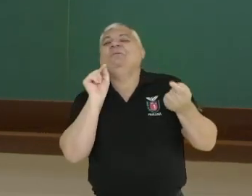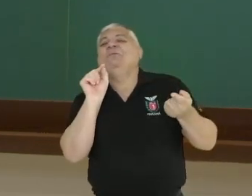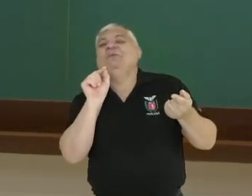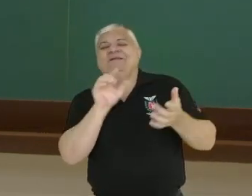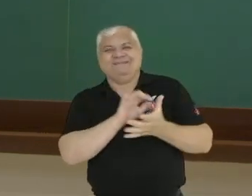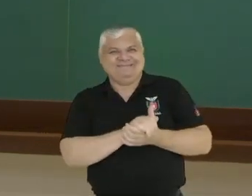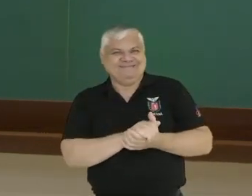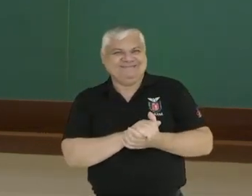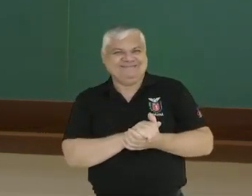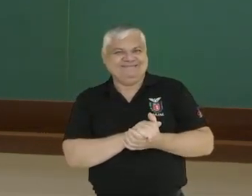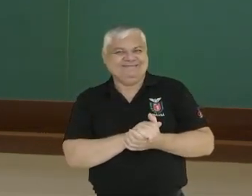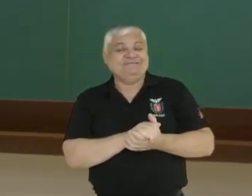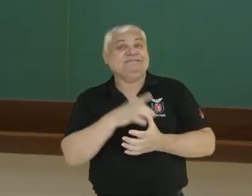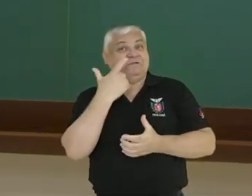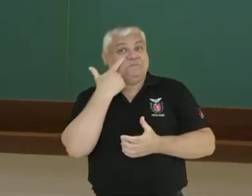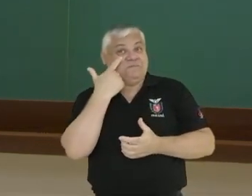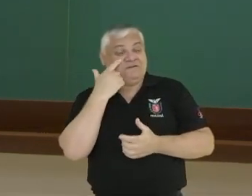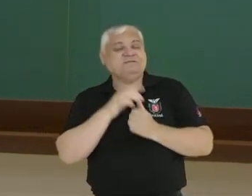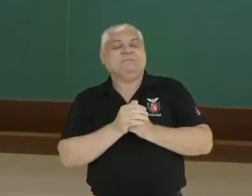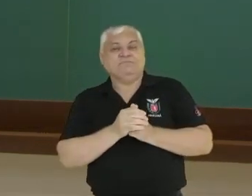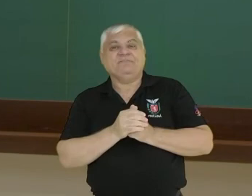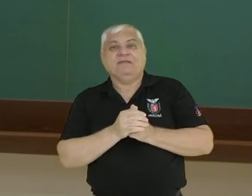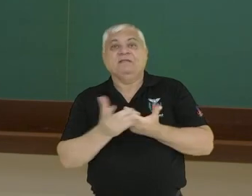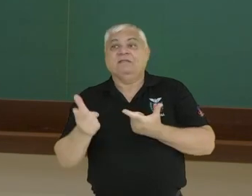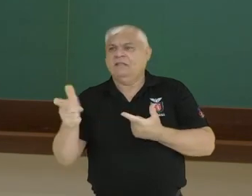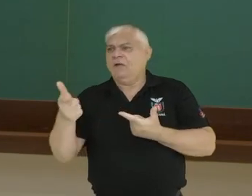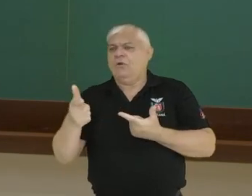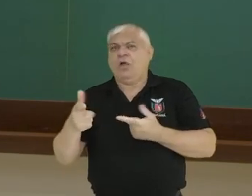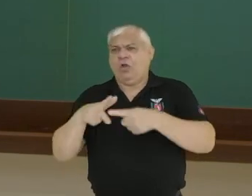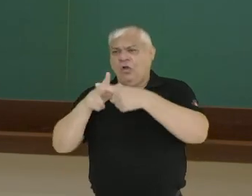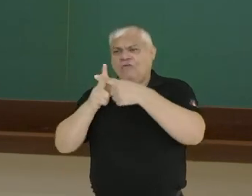brinco, né? Então, a oficina era um brinco, com qual